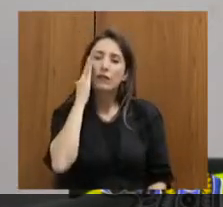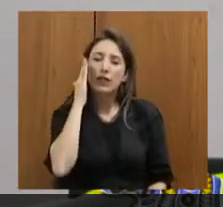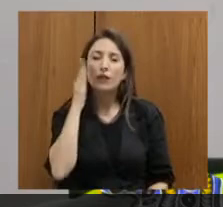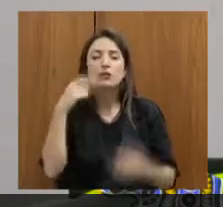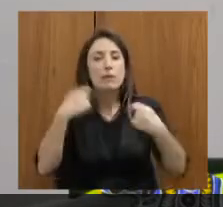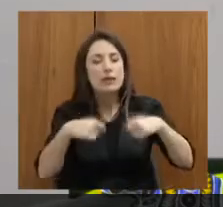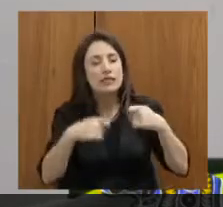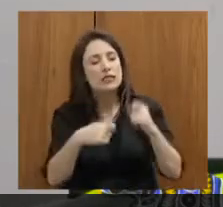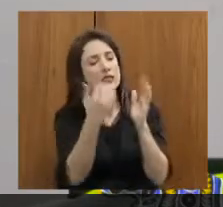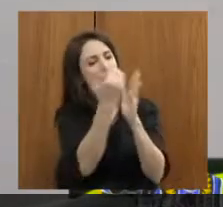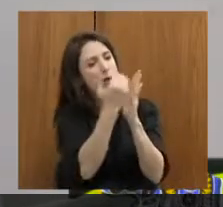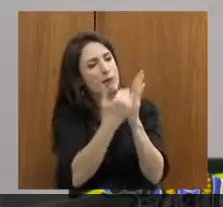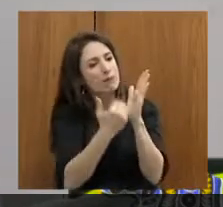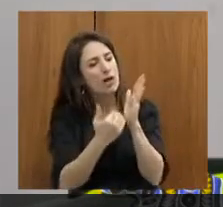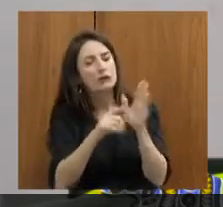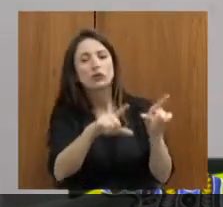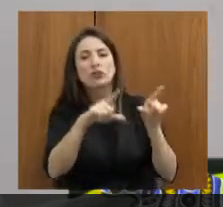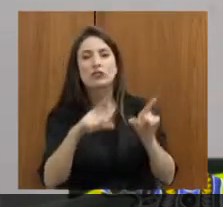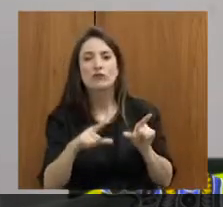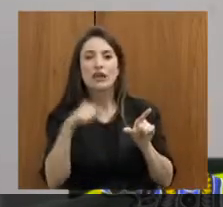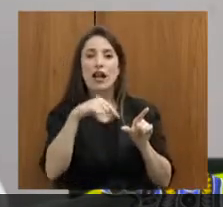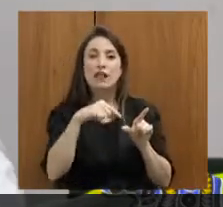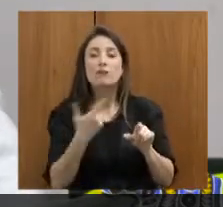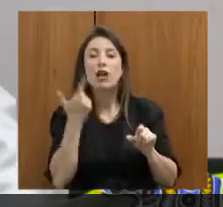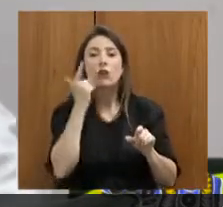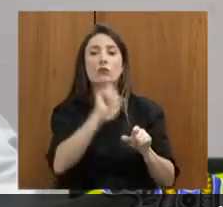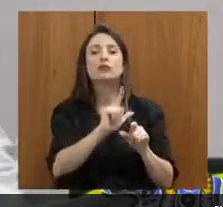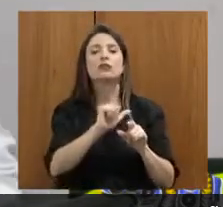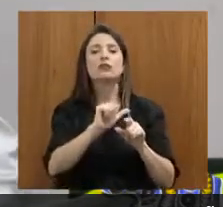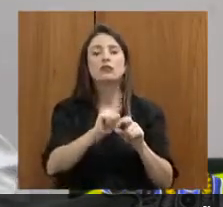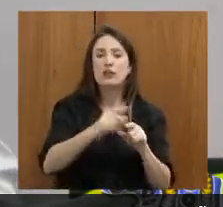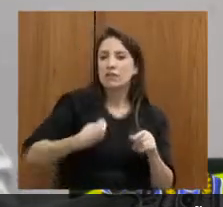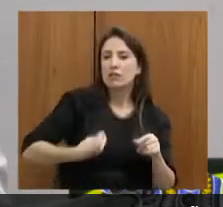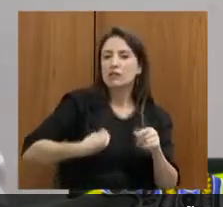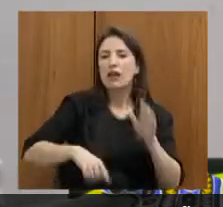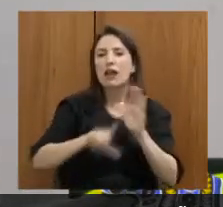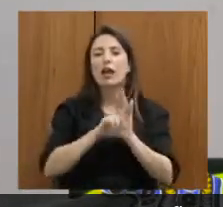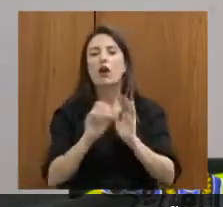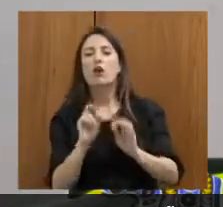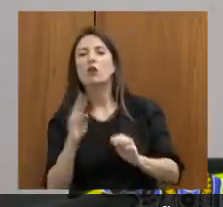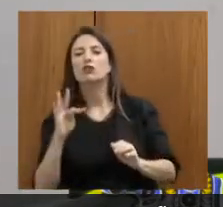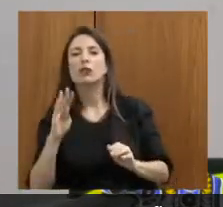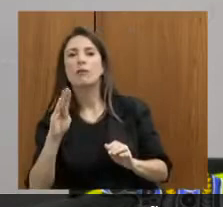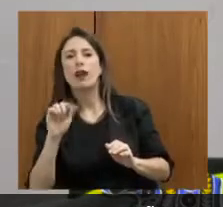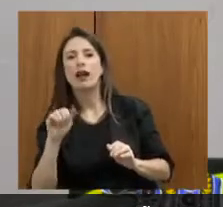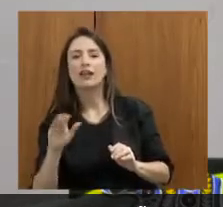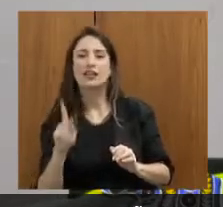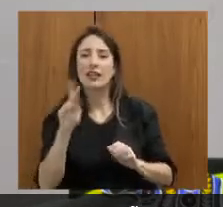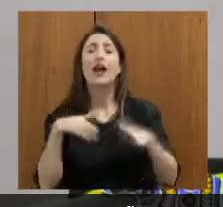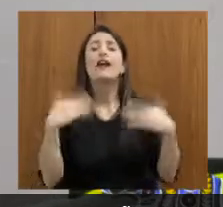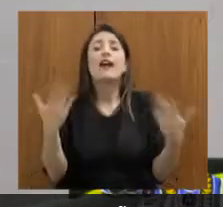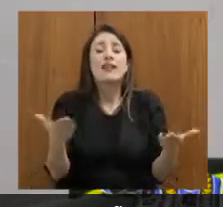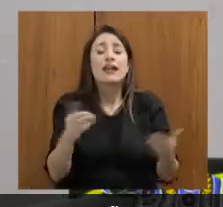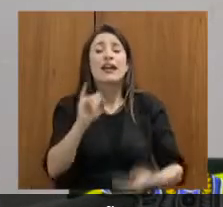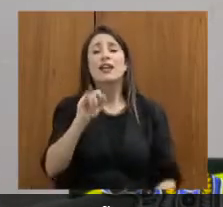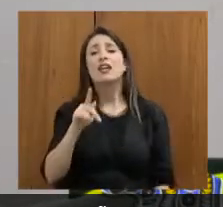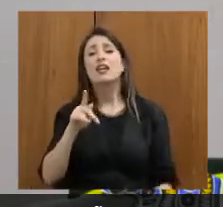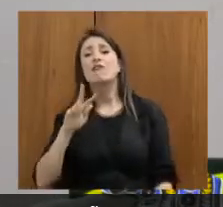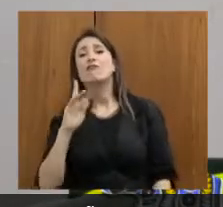necessário o certificado para acessá-la eu de Planck E aí cadê o iphan